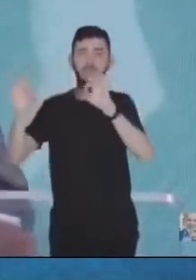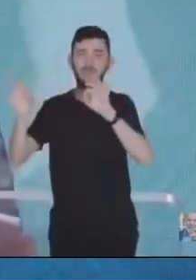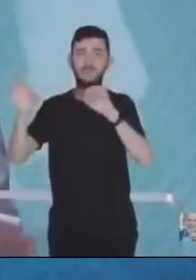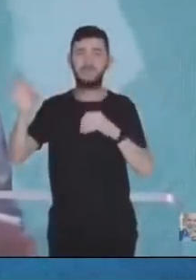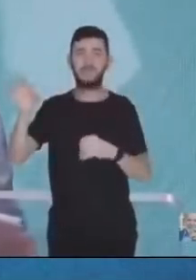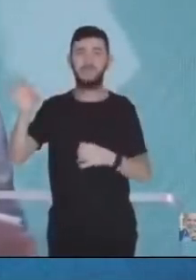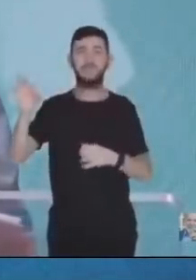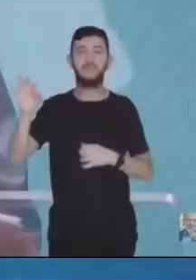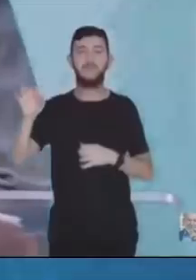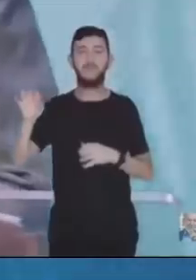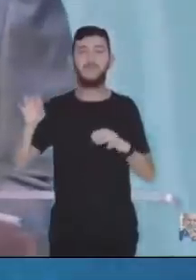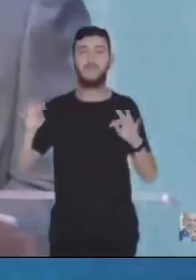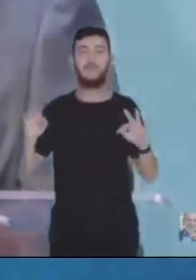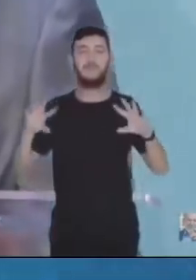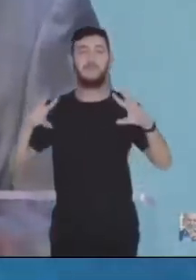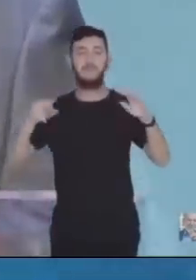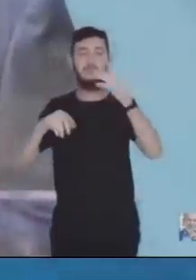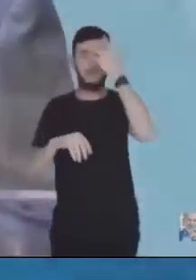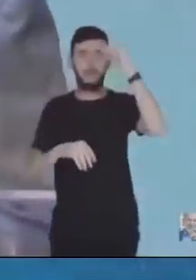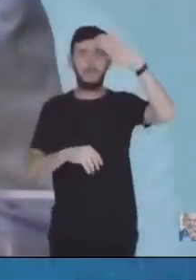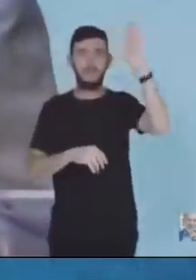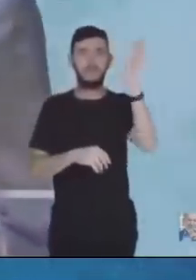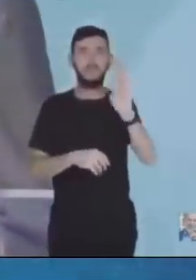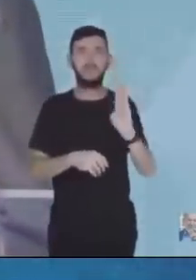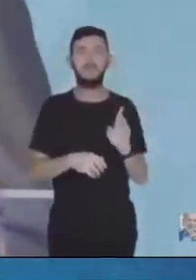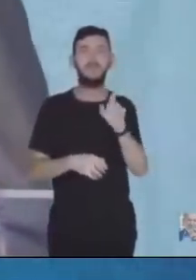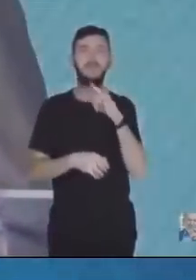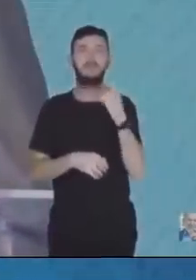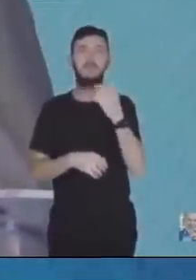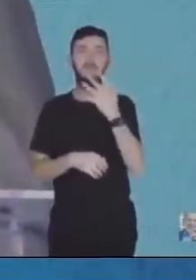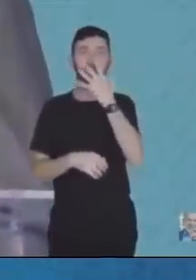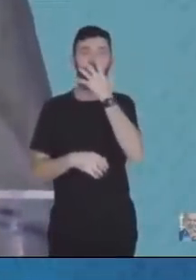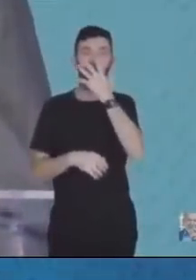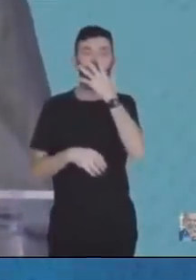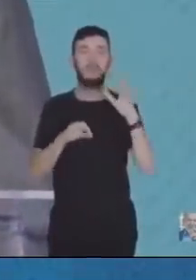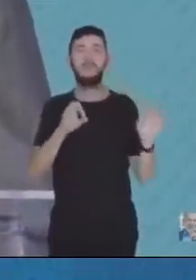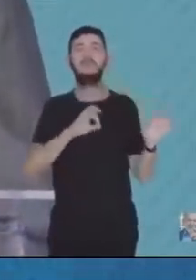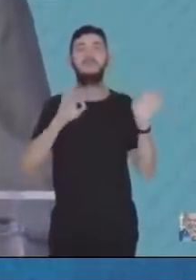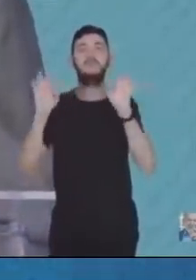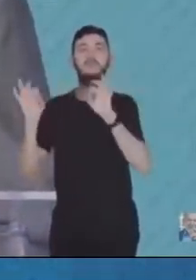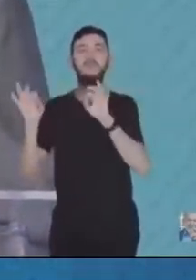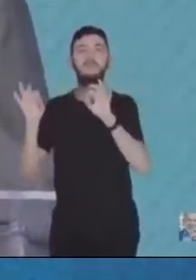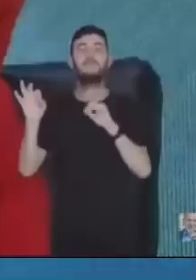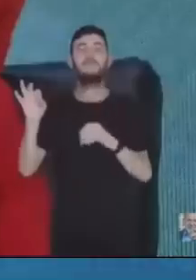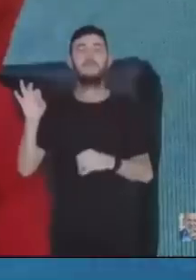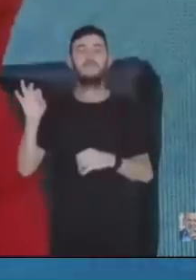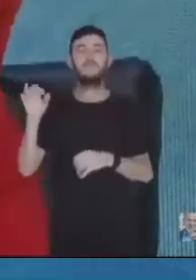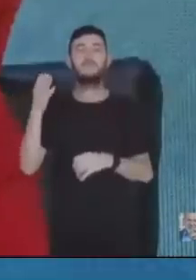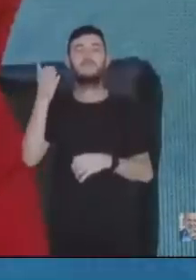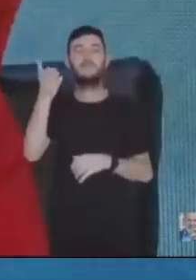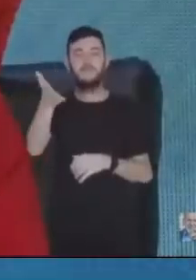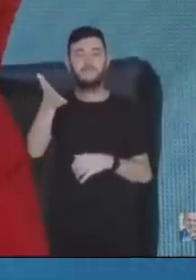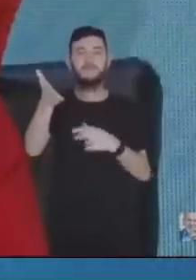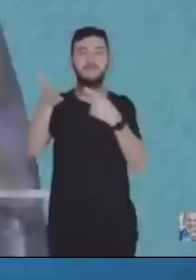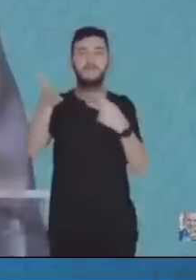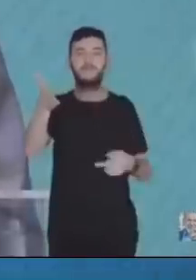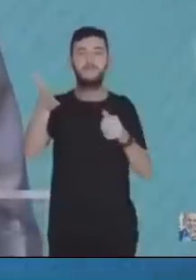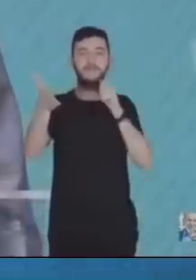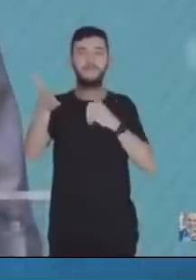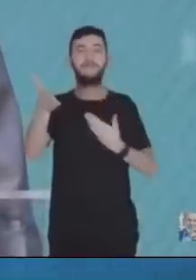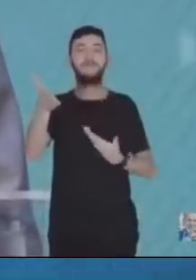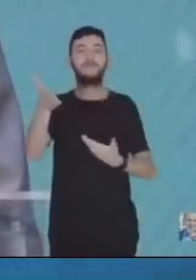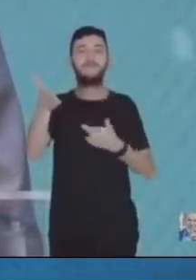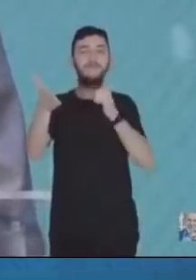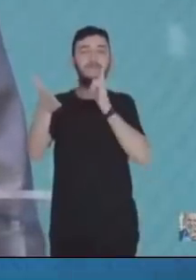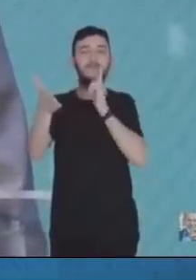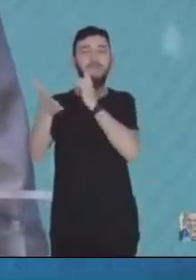brasileiros e brasileiras que vão nos assistir, a você, querida companheira presidente Gleisi, eu queria dizer a